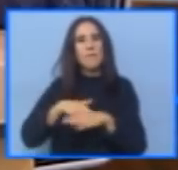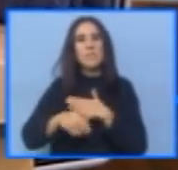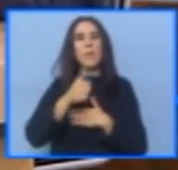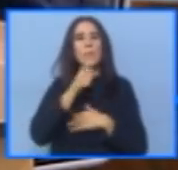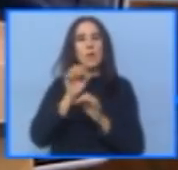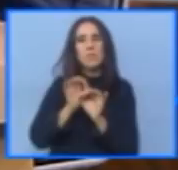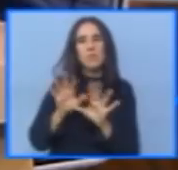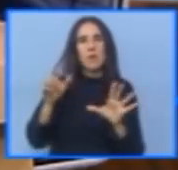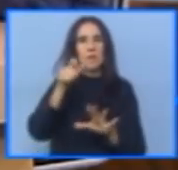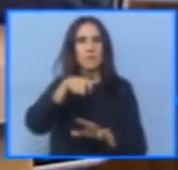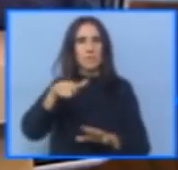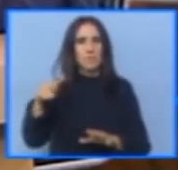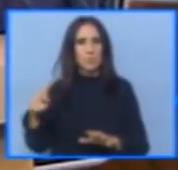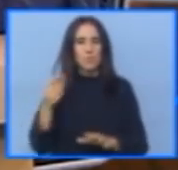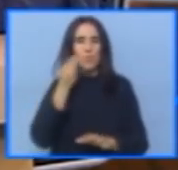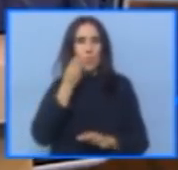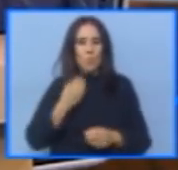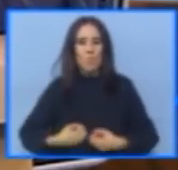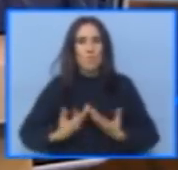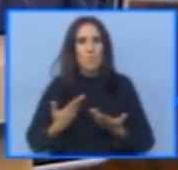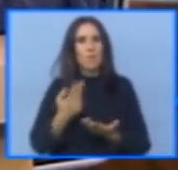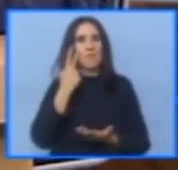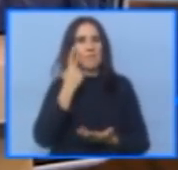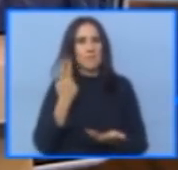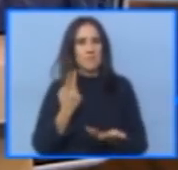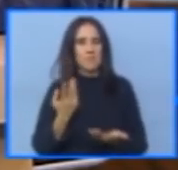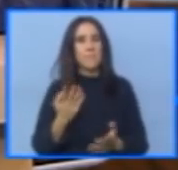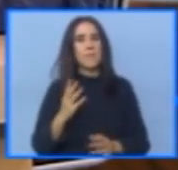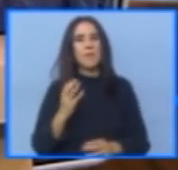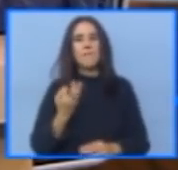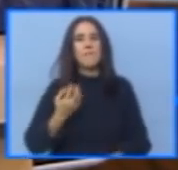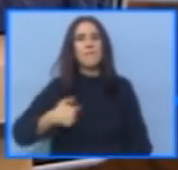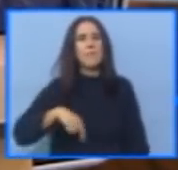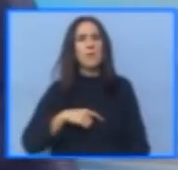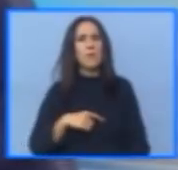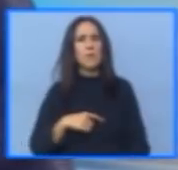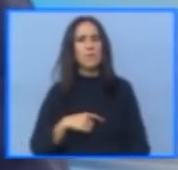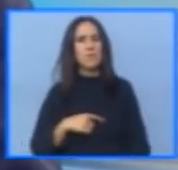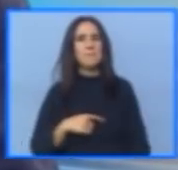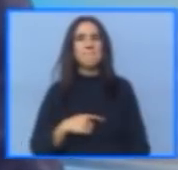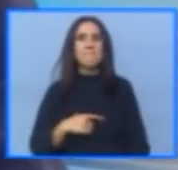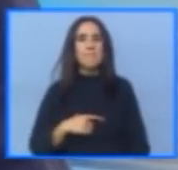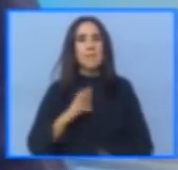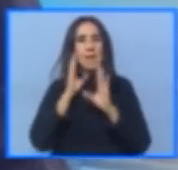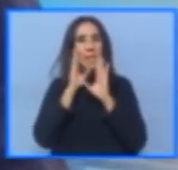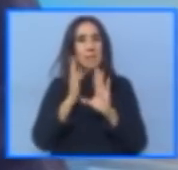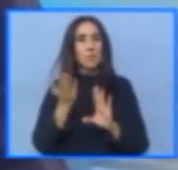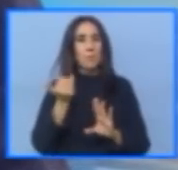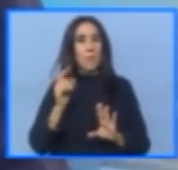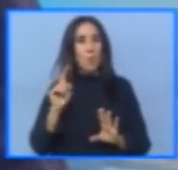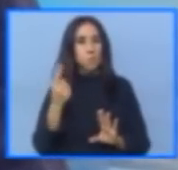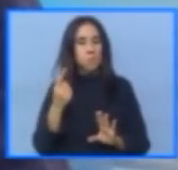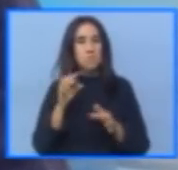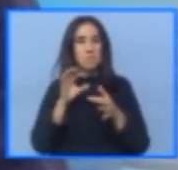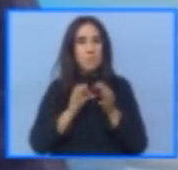chegar às pessoas, como concretizar e traduzir isso em vida. E de facto nós não temos sido tão atentos quanto deveríamos em relação